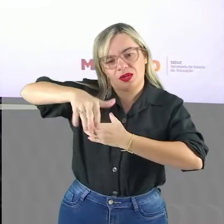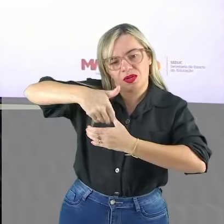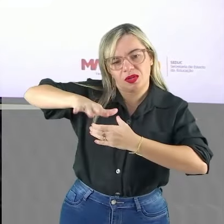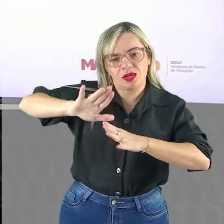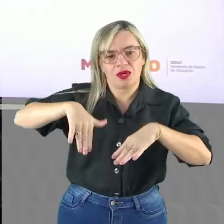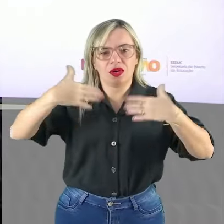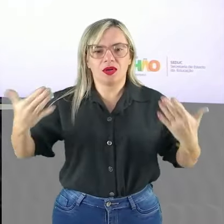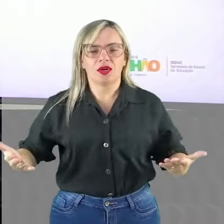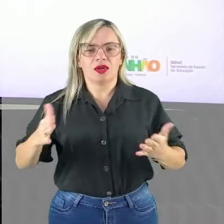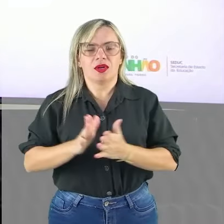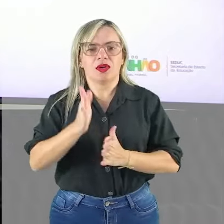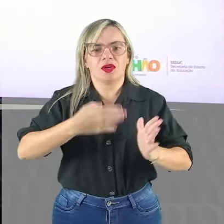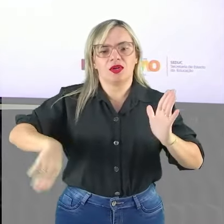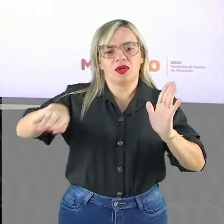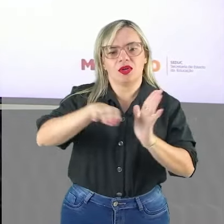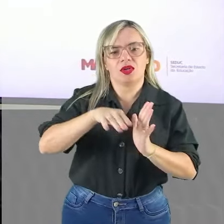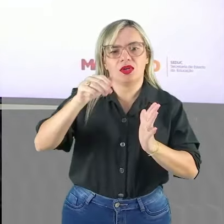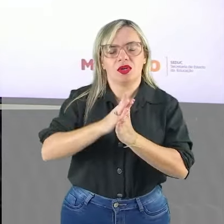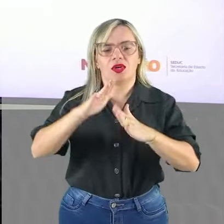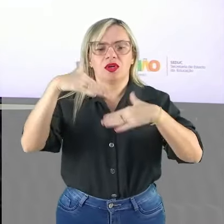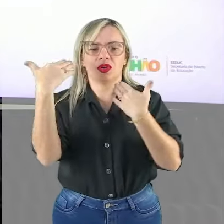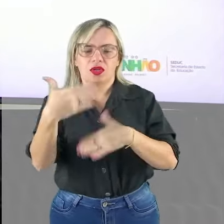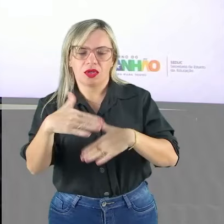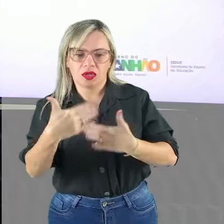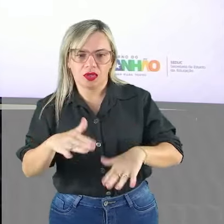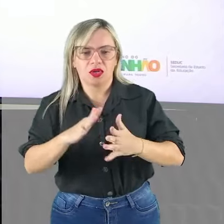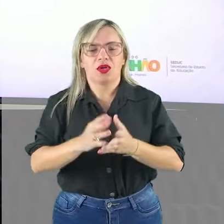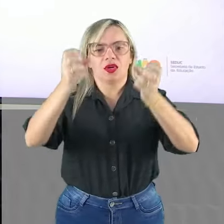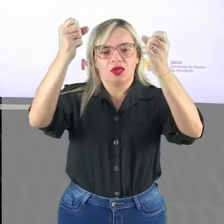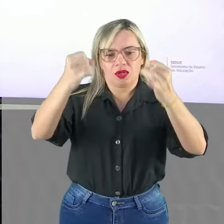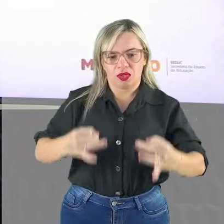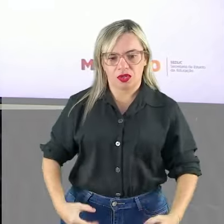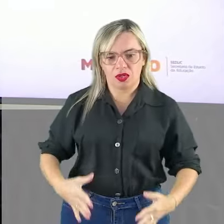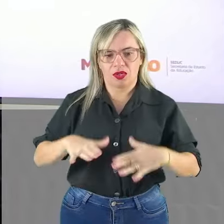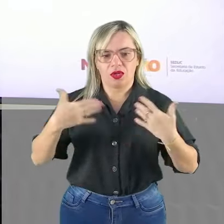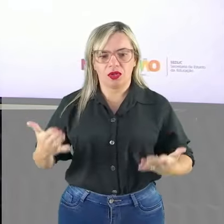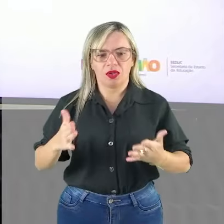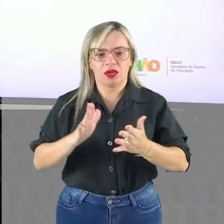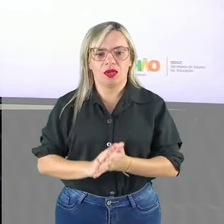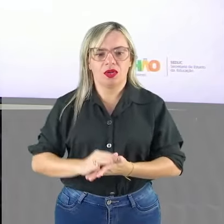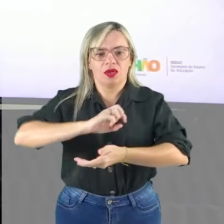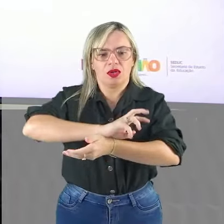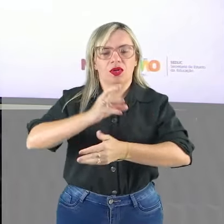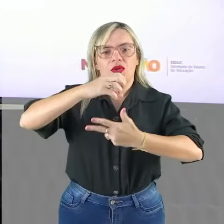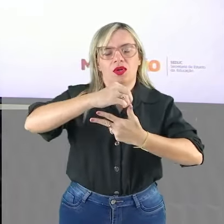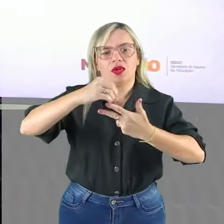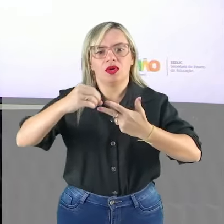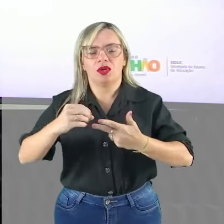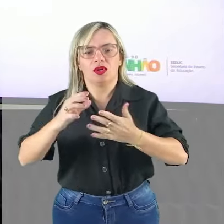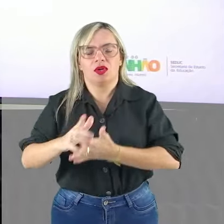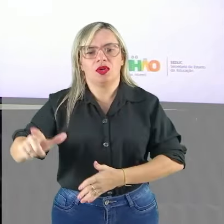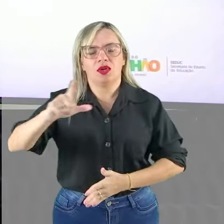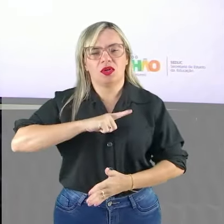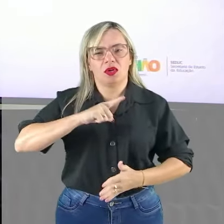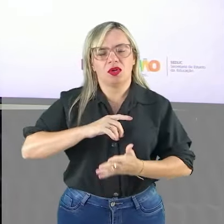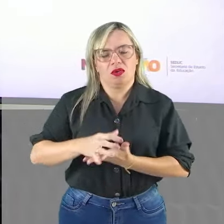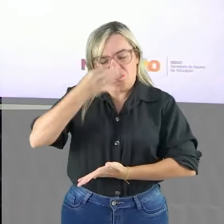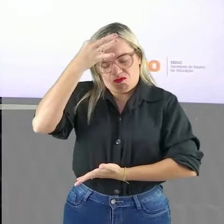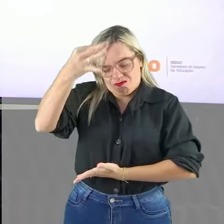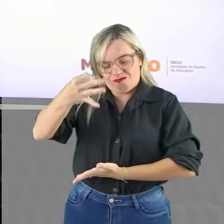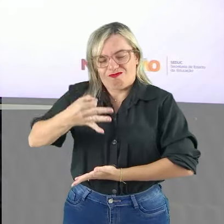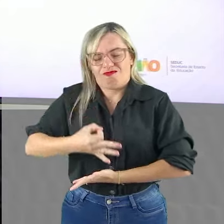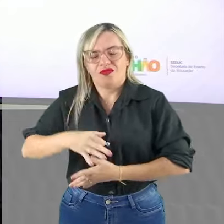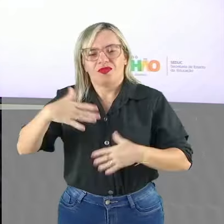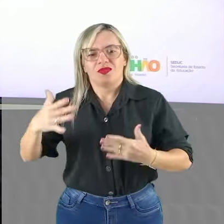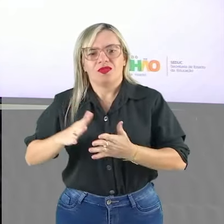eh quando chegar nessas provas que eu acabei de citar né a prova do Enem e a prova da UEMA vocês terem aí a Total capacidade de